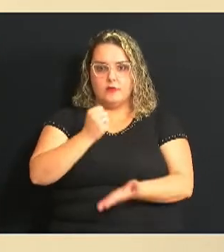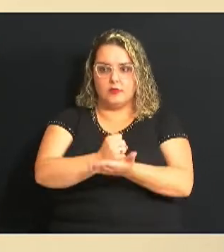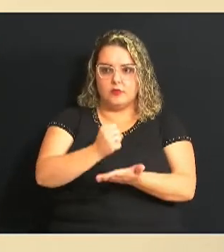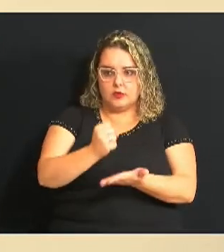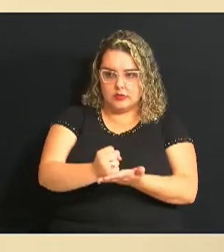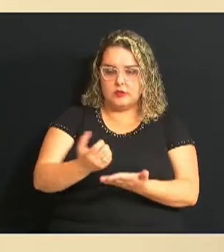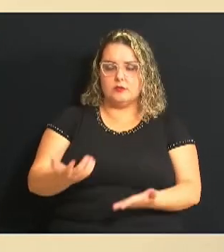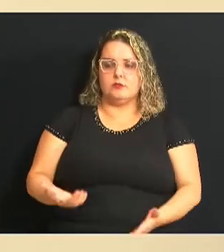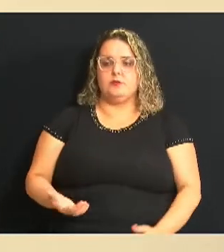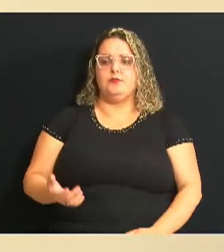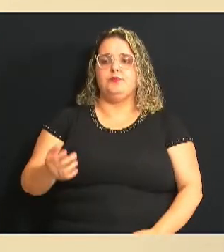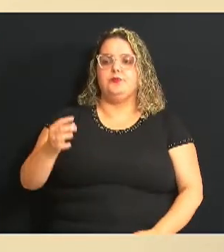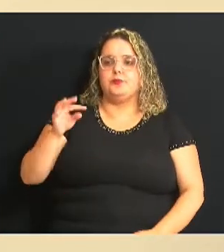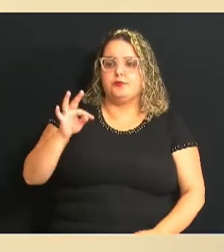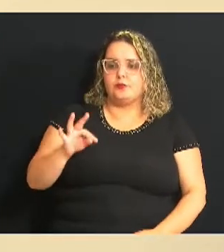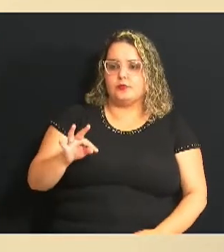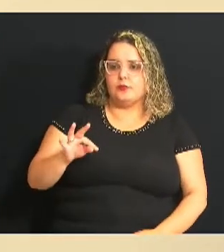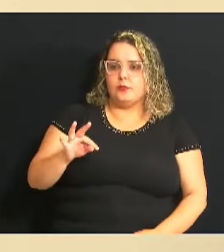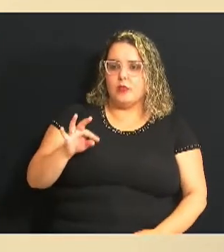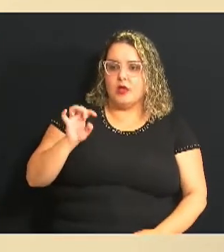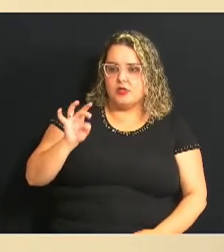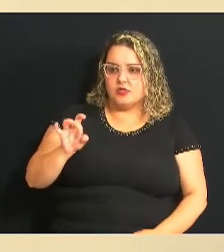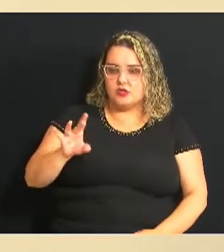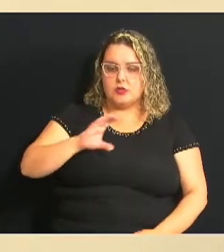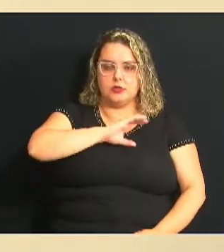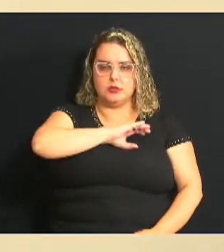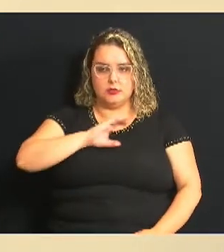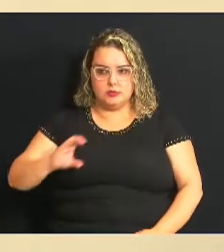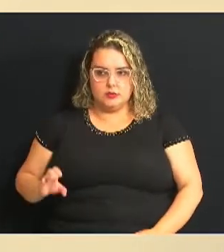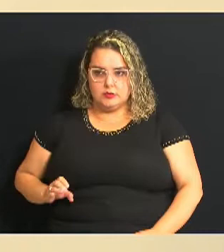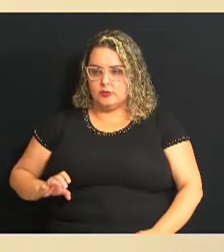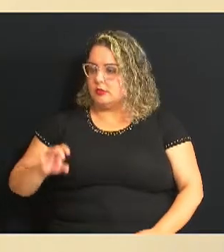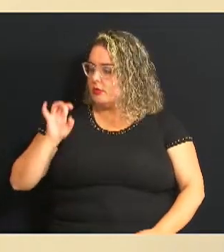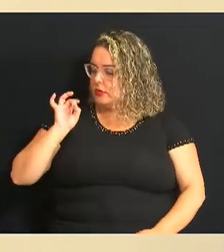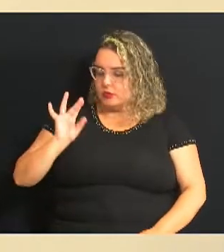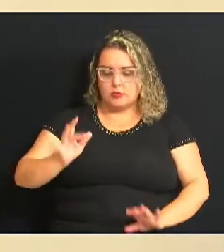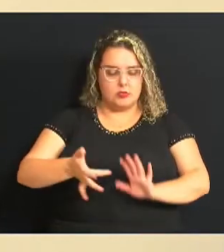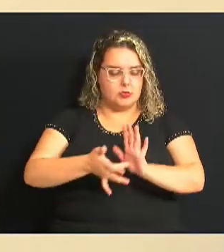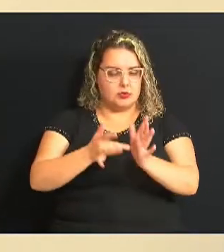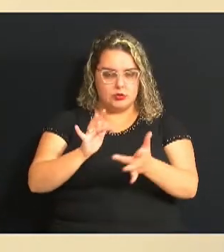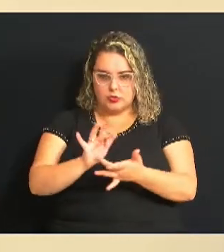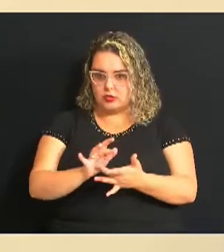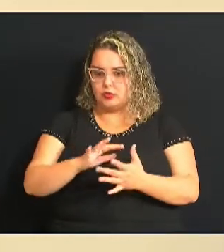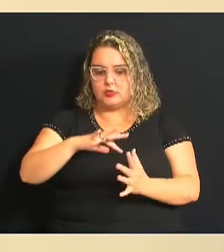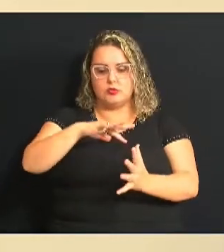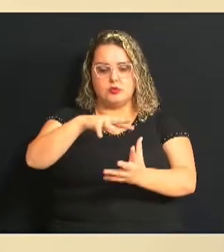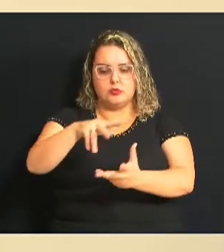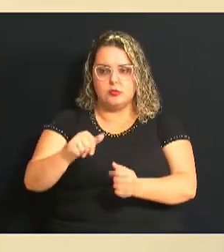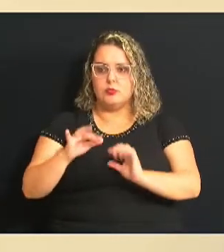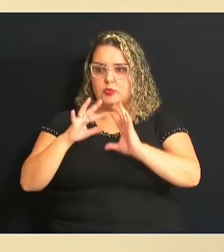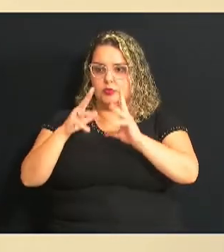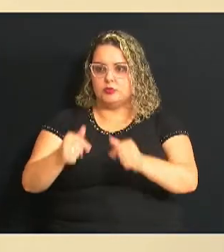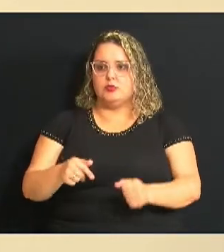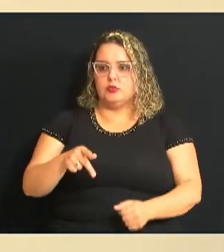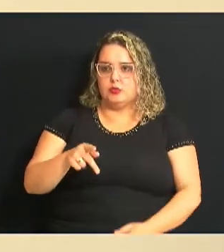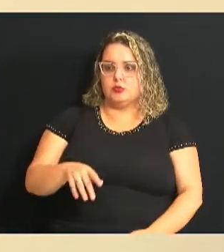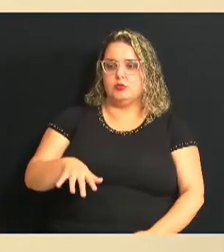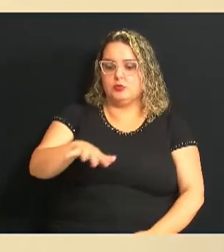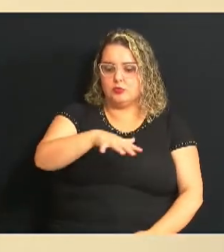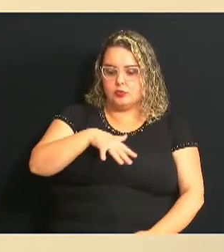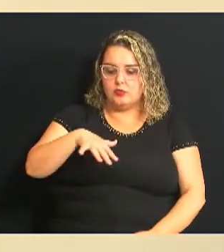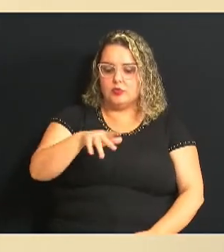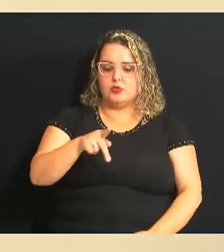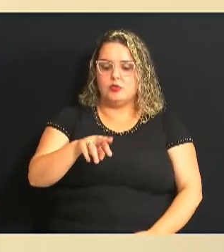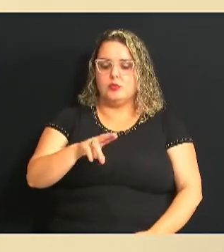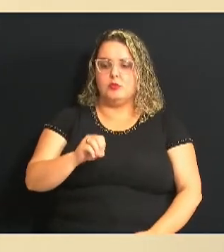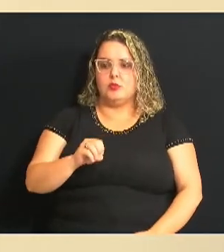solos Christus, somente Cristo. É só Jesus. No mundo protestante, Cristo é a